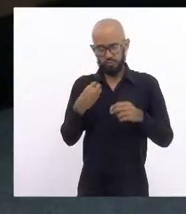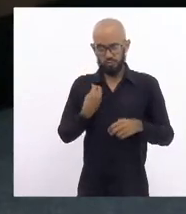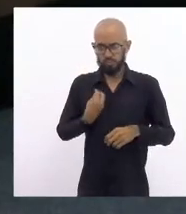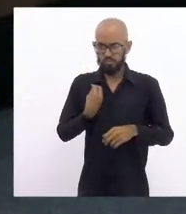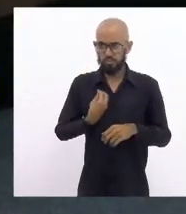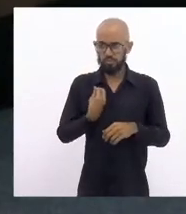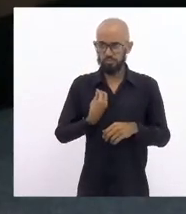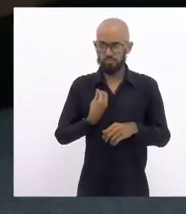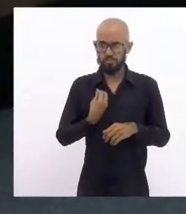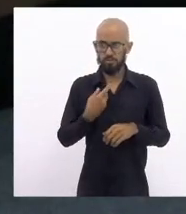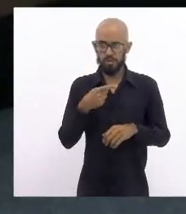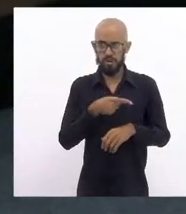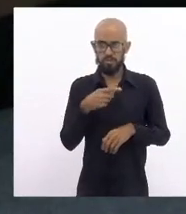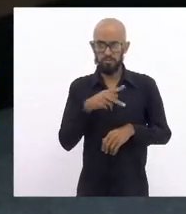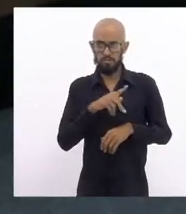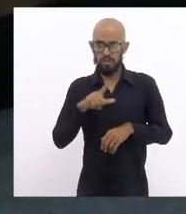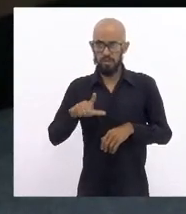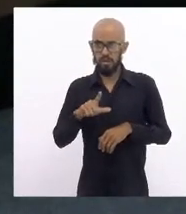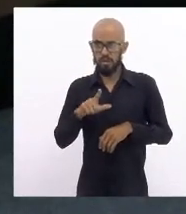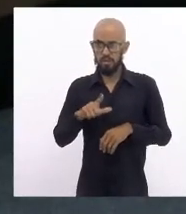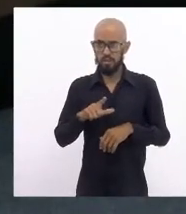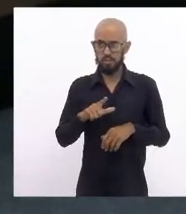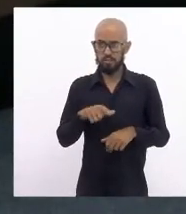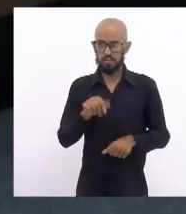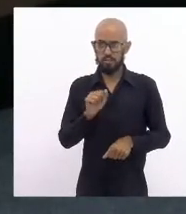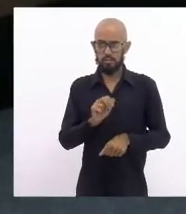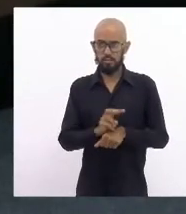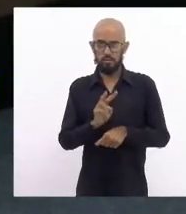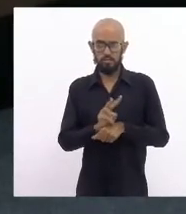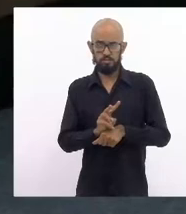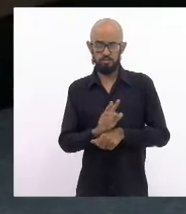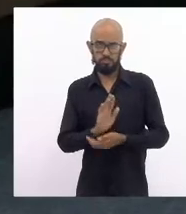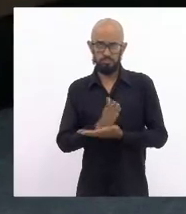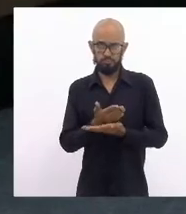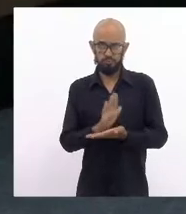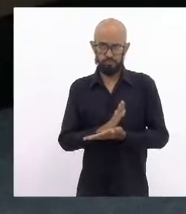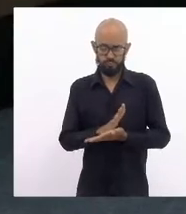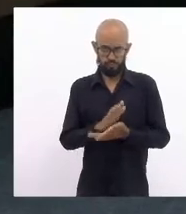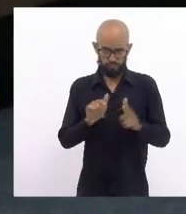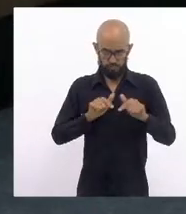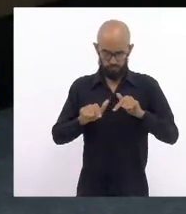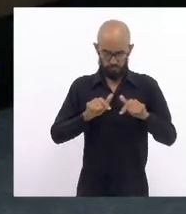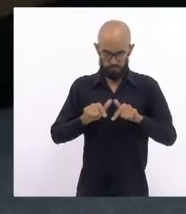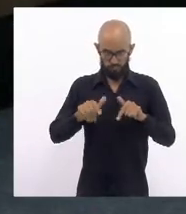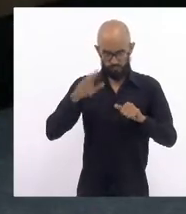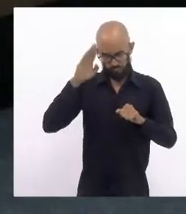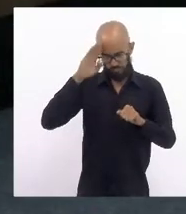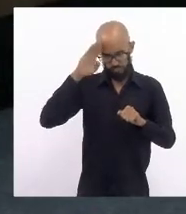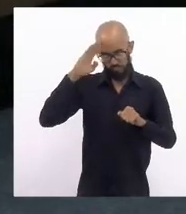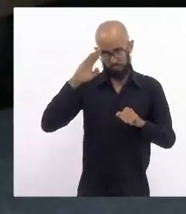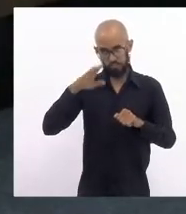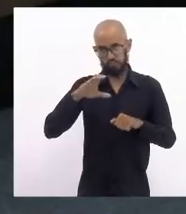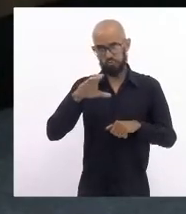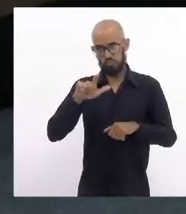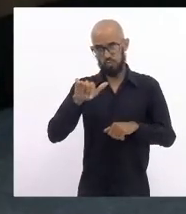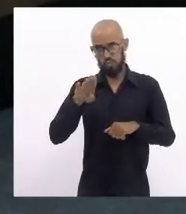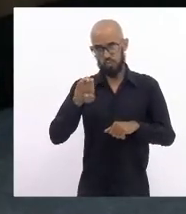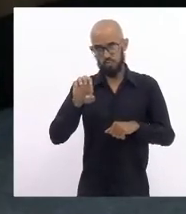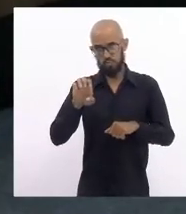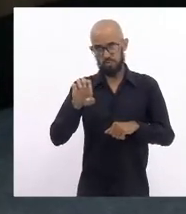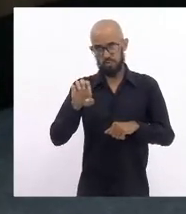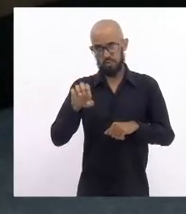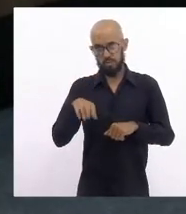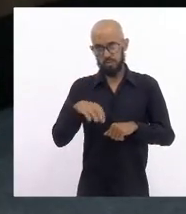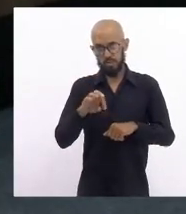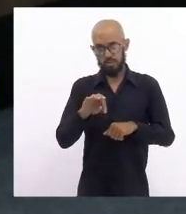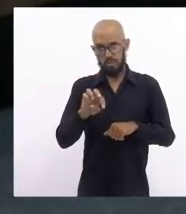nesse projeto sejam resguardadas algumas das atividades principais do Clube Tamoio. Isso